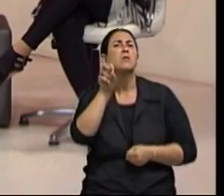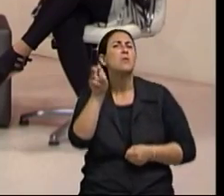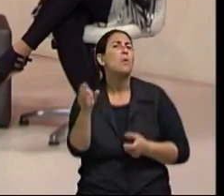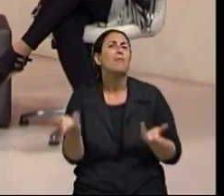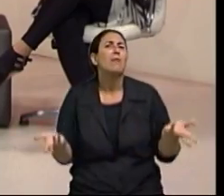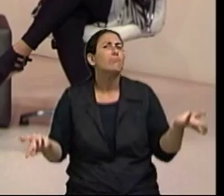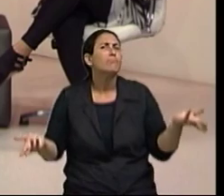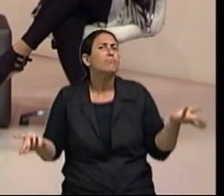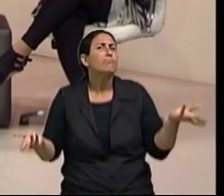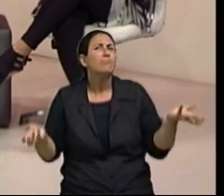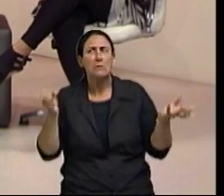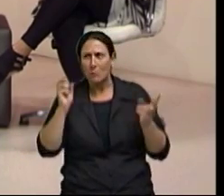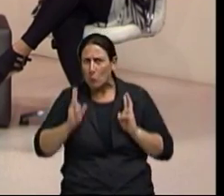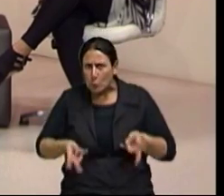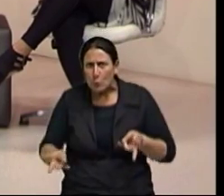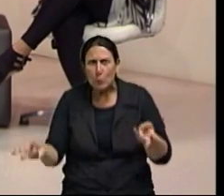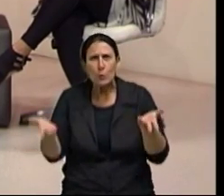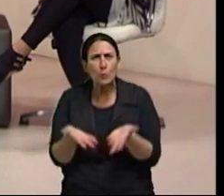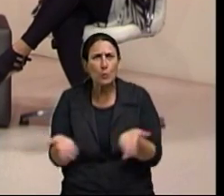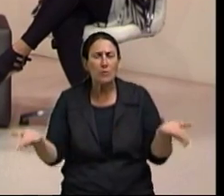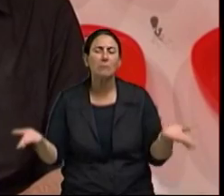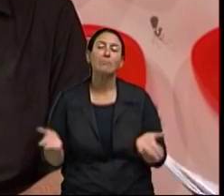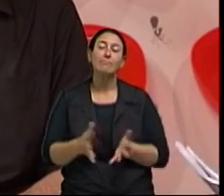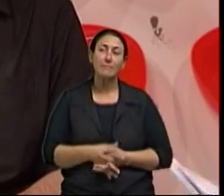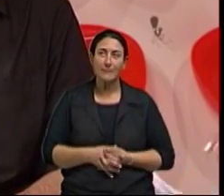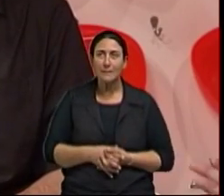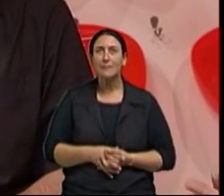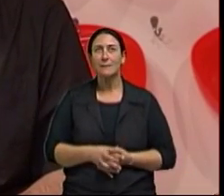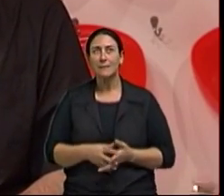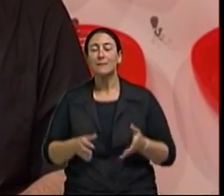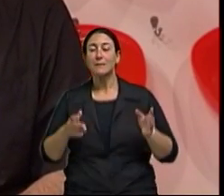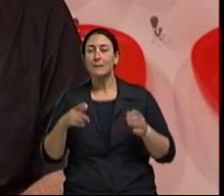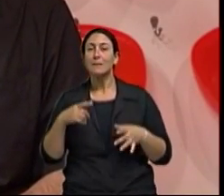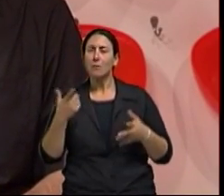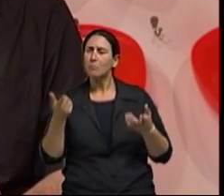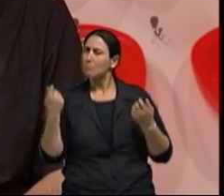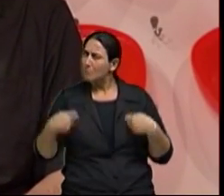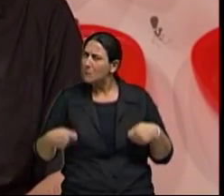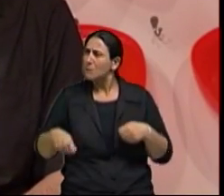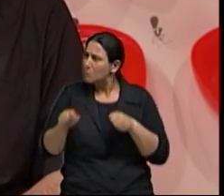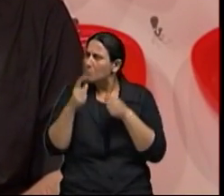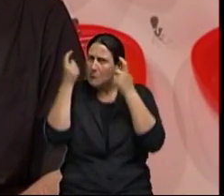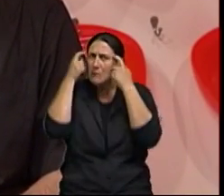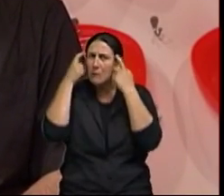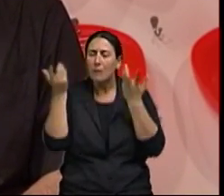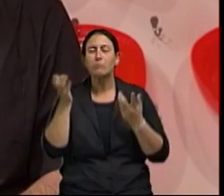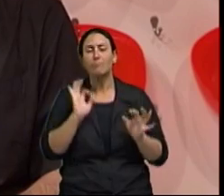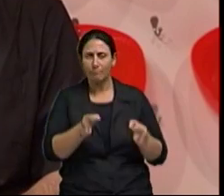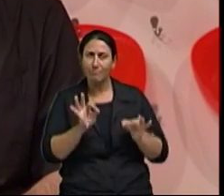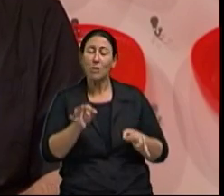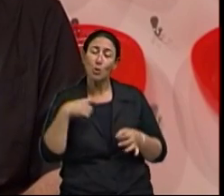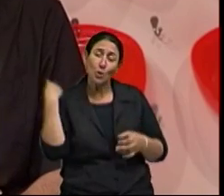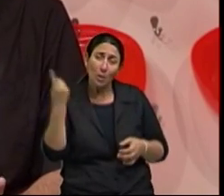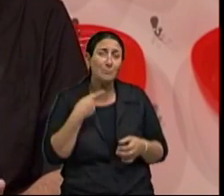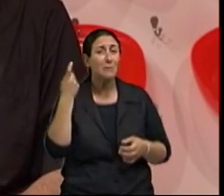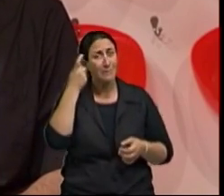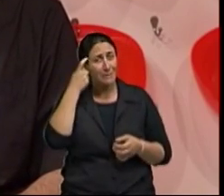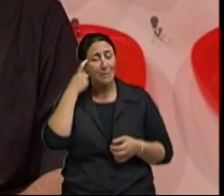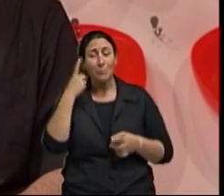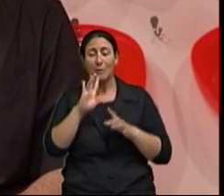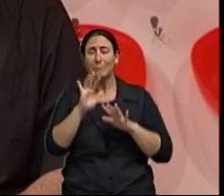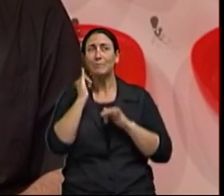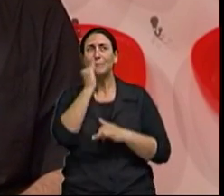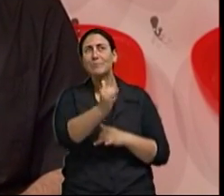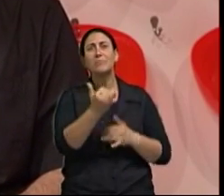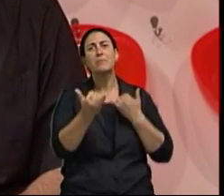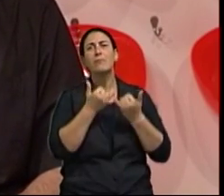Bom, nós temos que pensar, nós devemos. Precisamos pensar. Nós já estamos pensando há algum tempo, só para dar uma ideia,